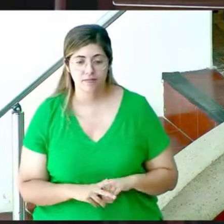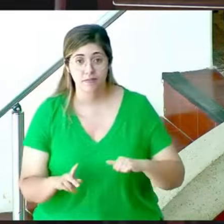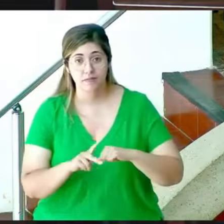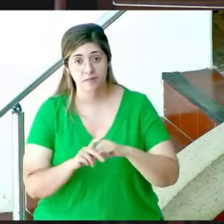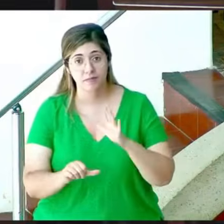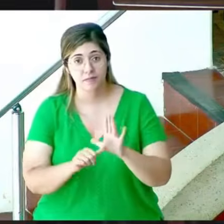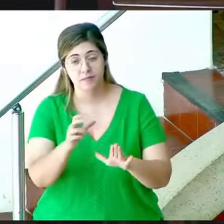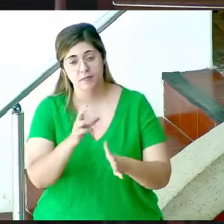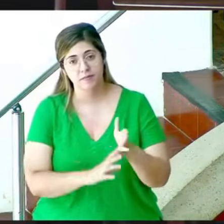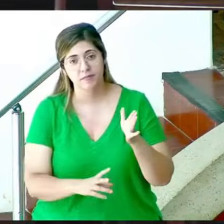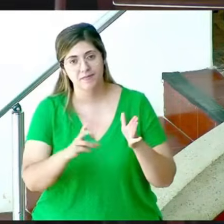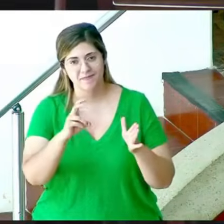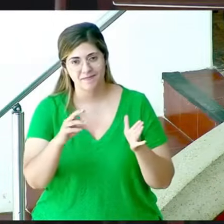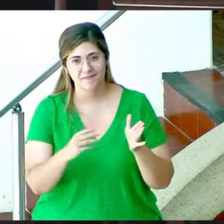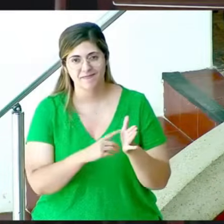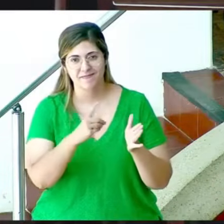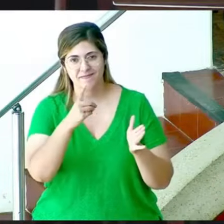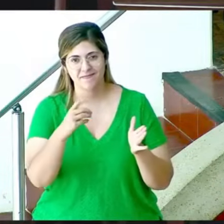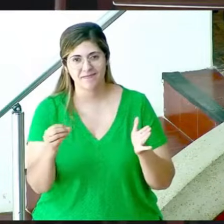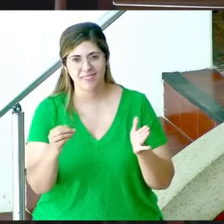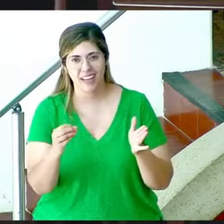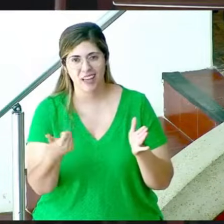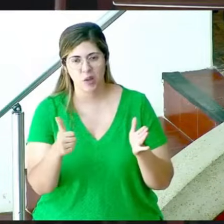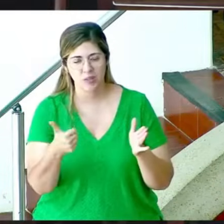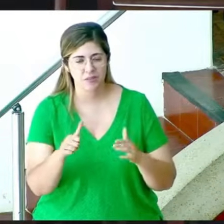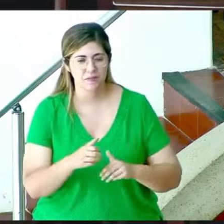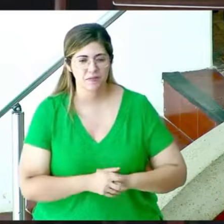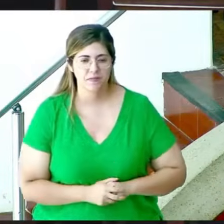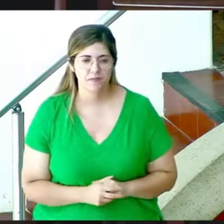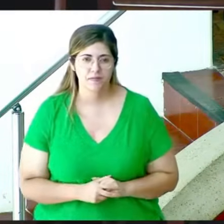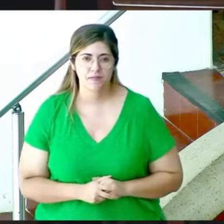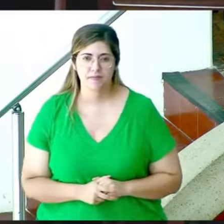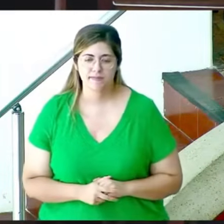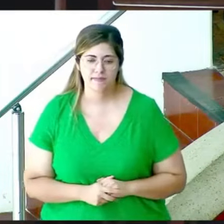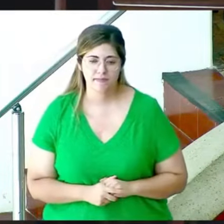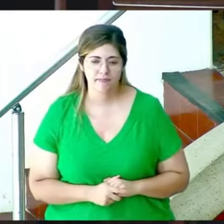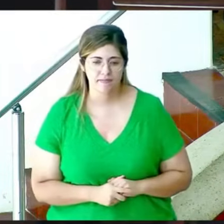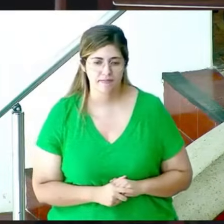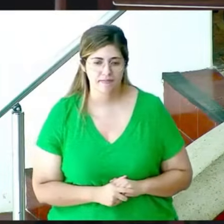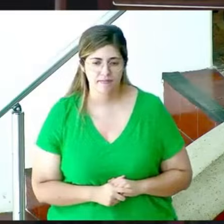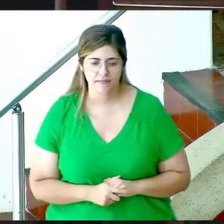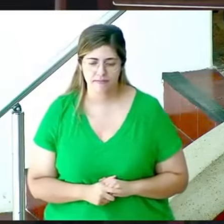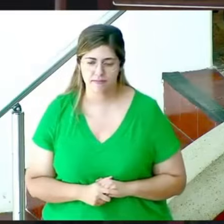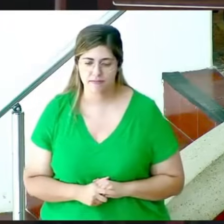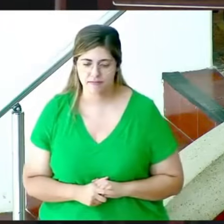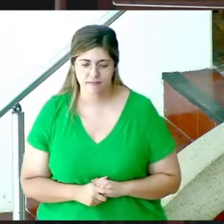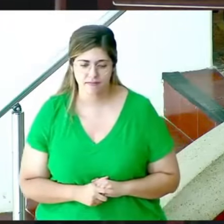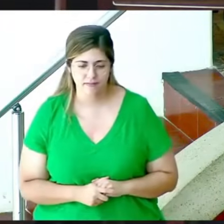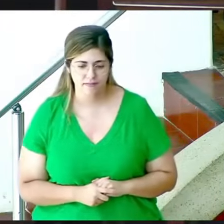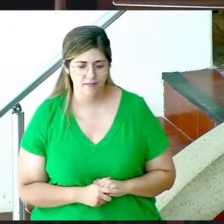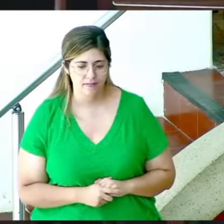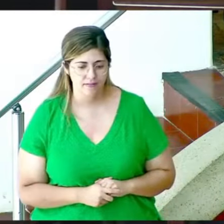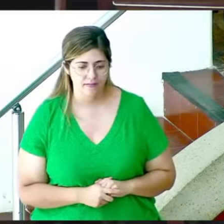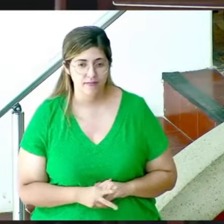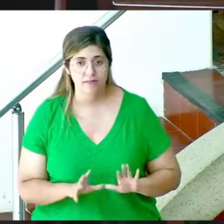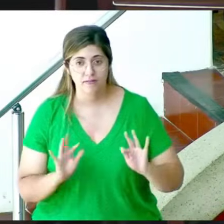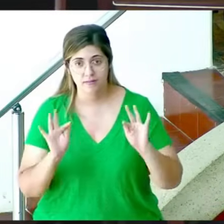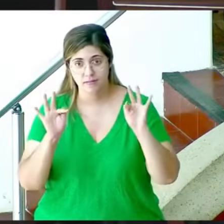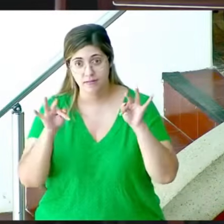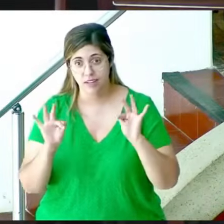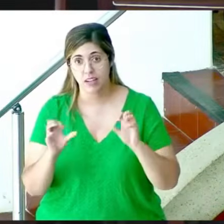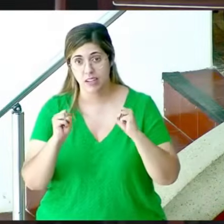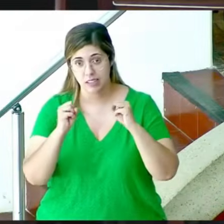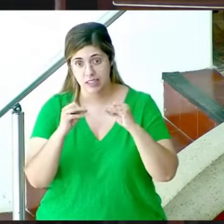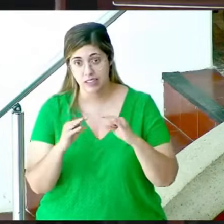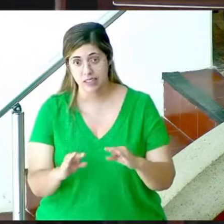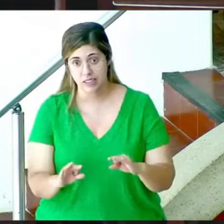5, versículos 10 e 11. 1 de Pedro, capítulo 5, versículos 10 e 11. E aqui nós concluímos a explicação do texto,